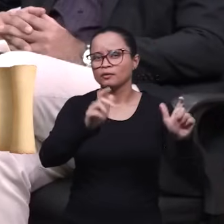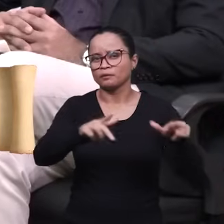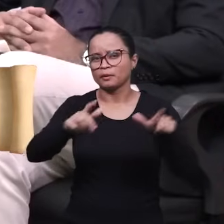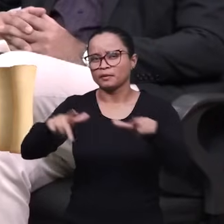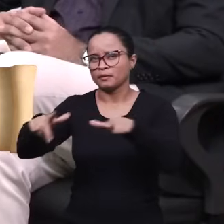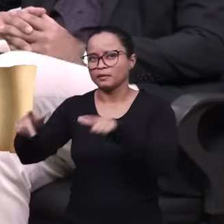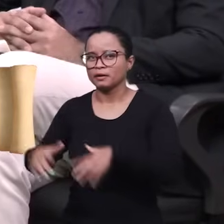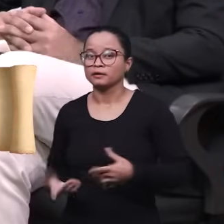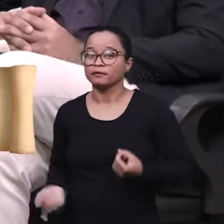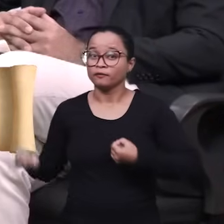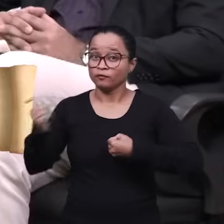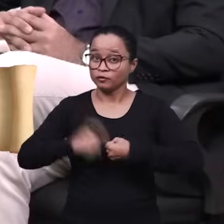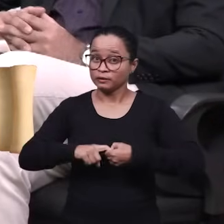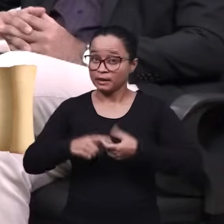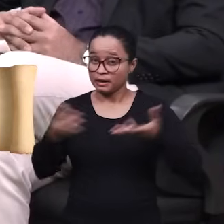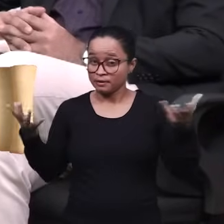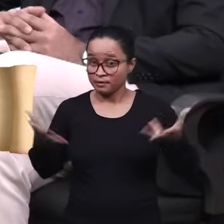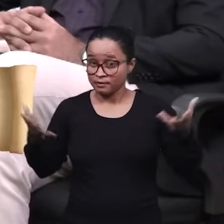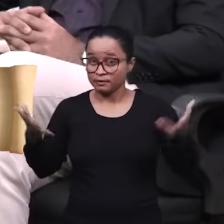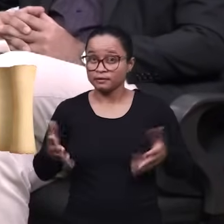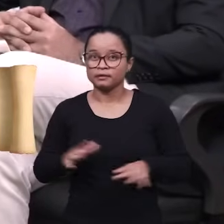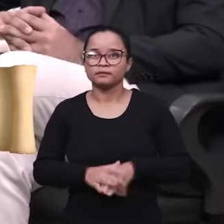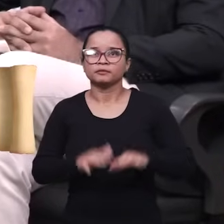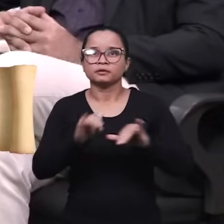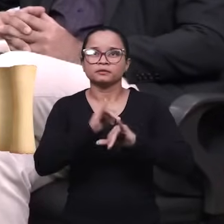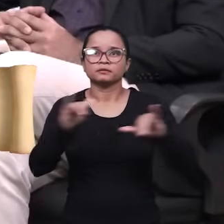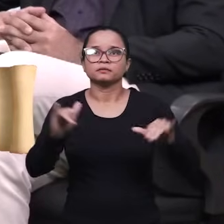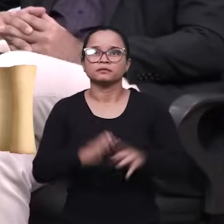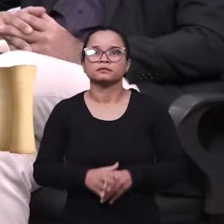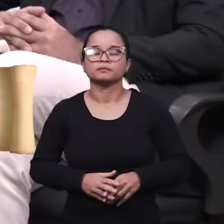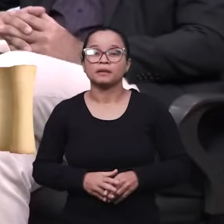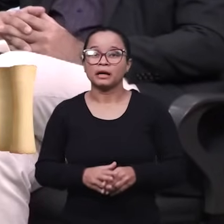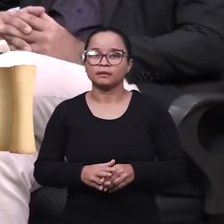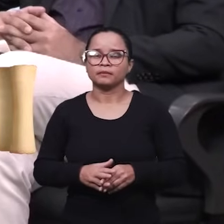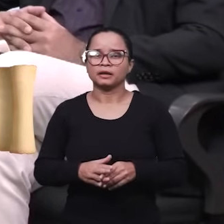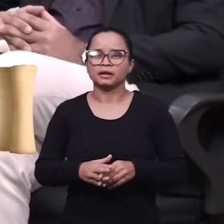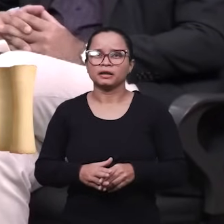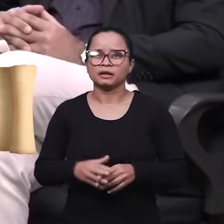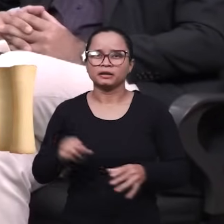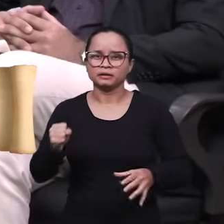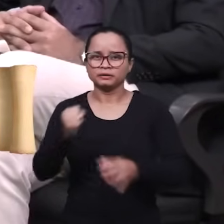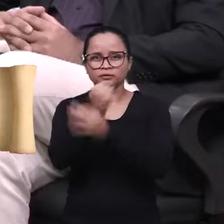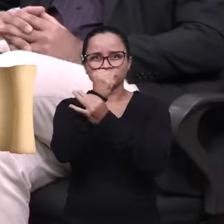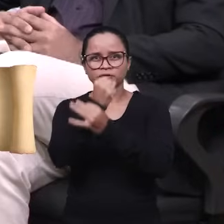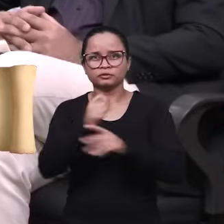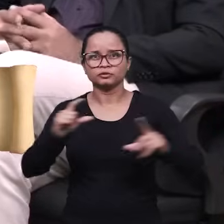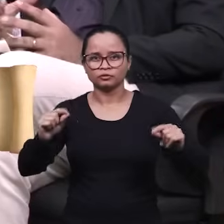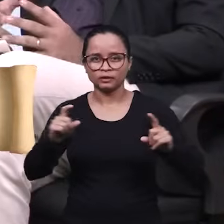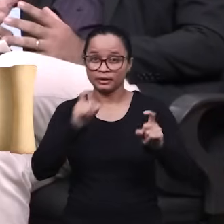ele volta lá com essa mensagem para consolidar